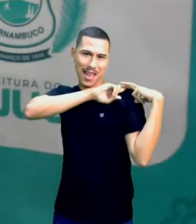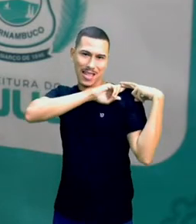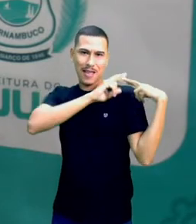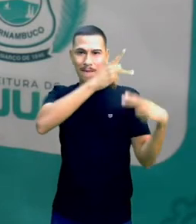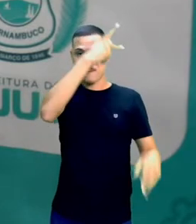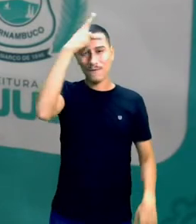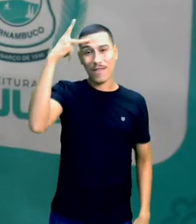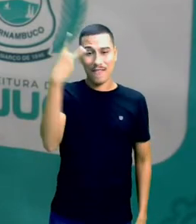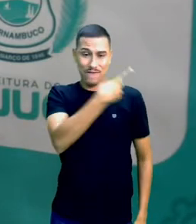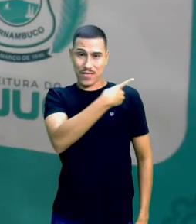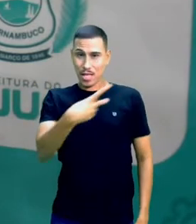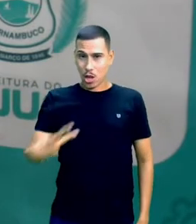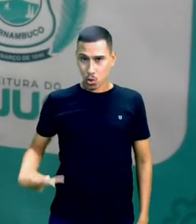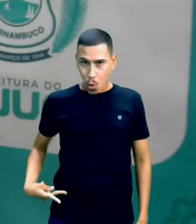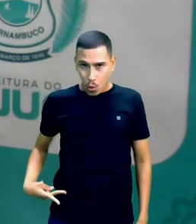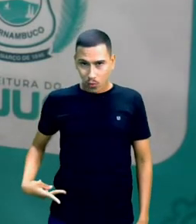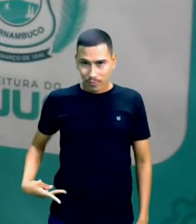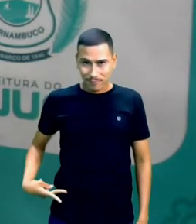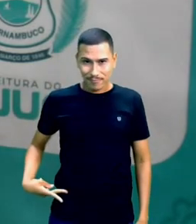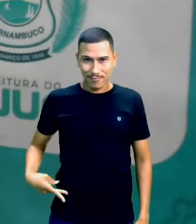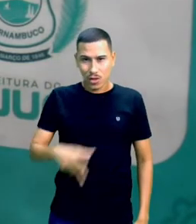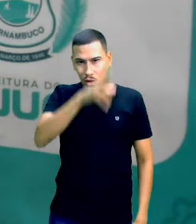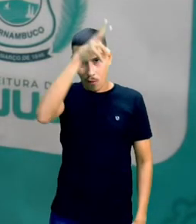do município.